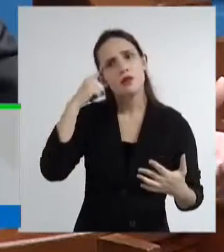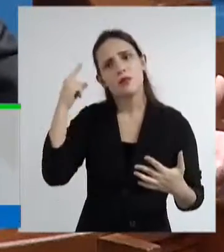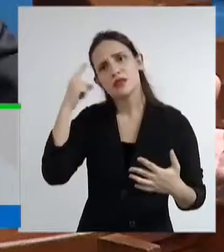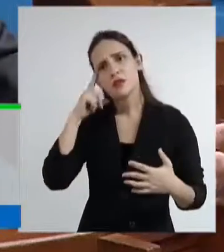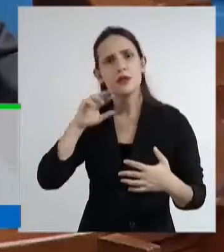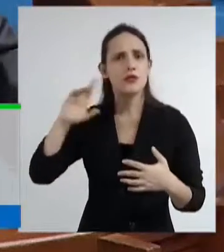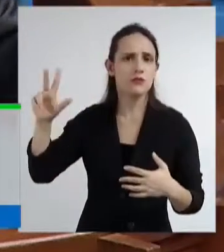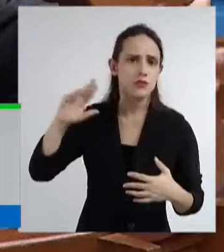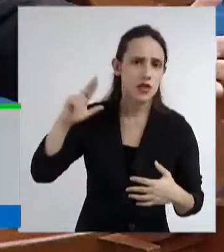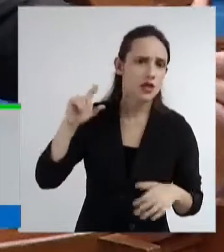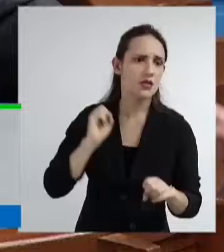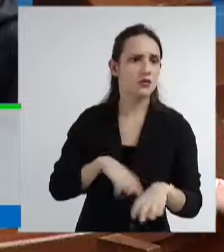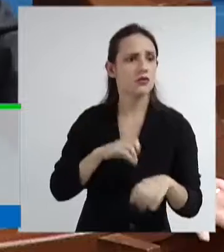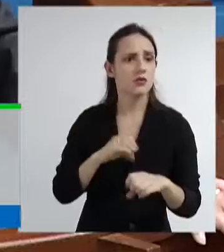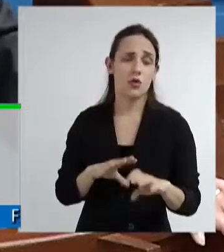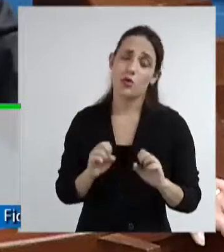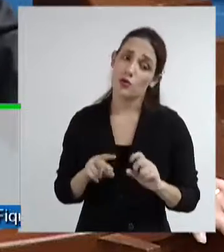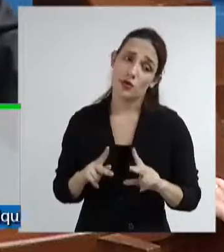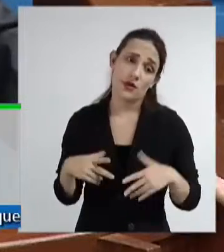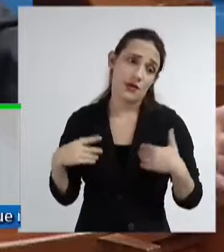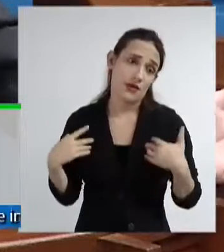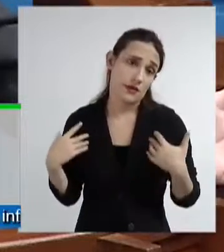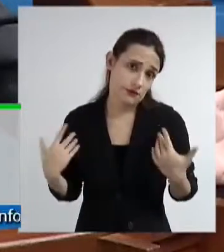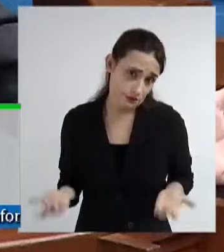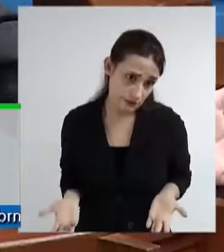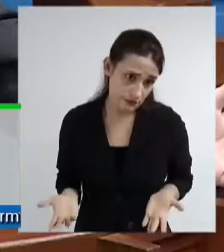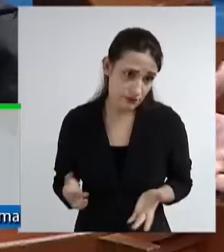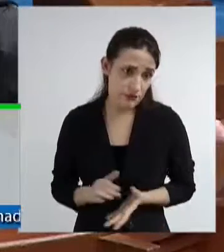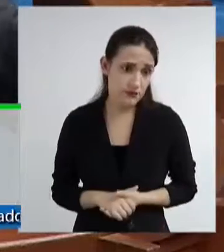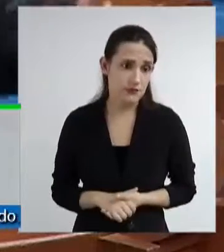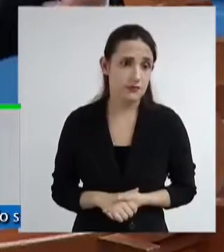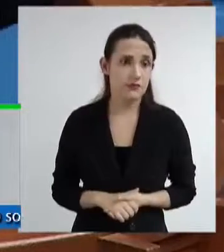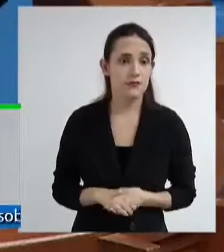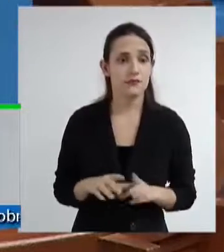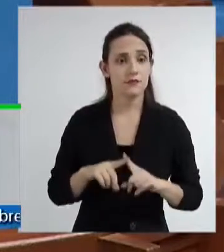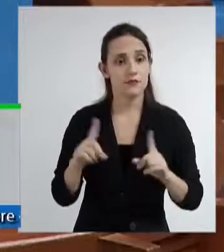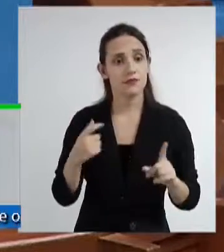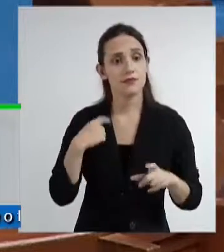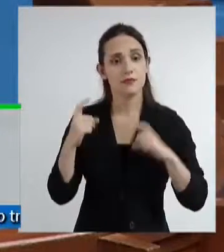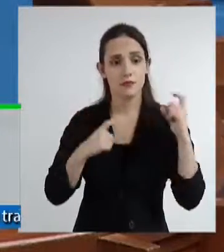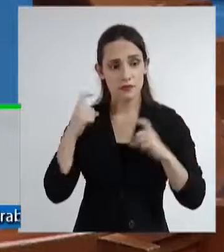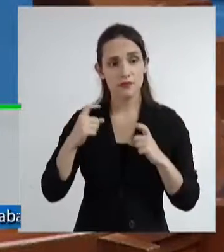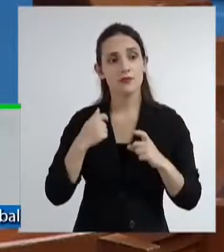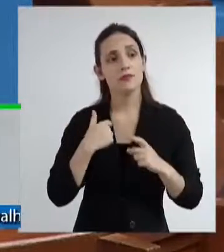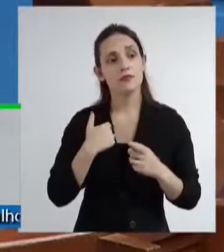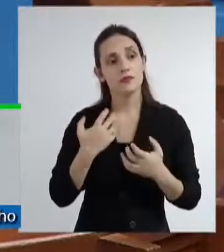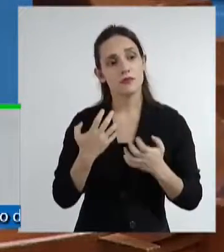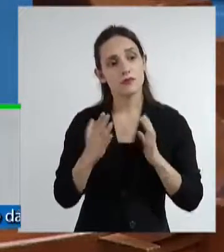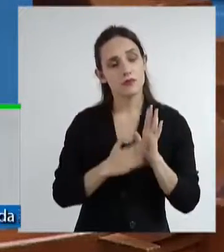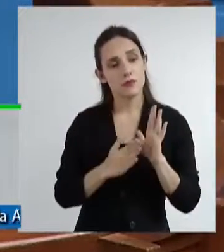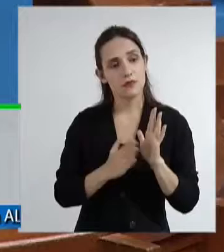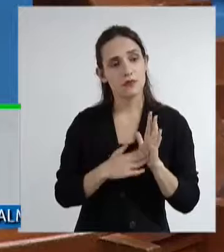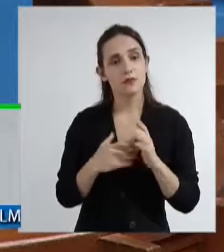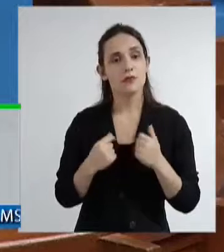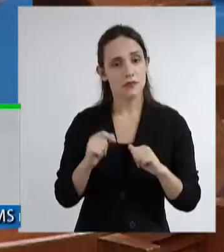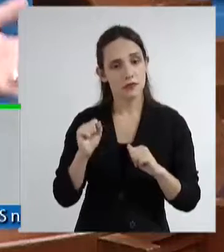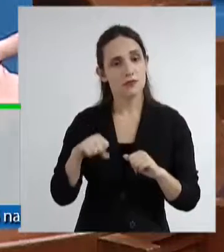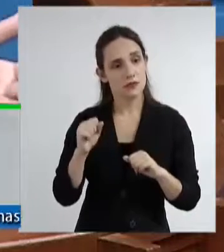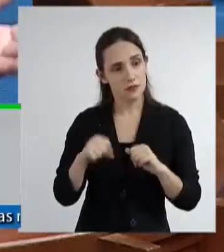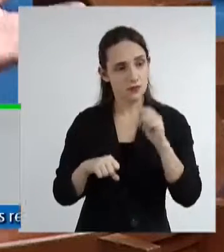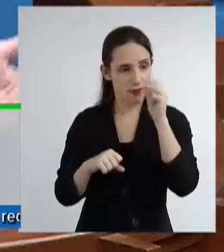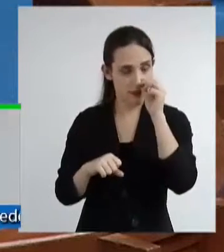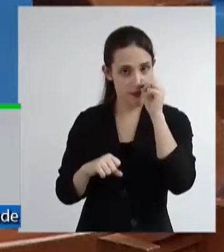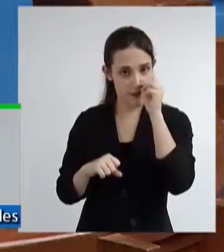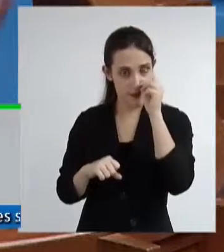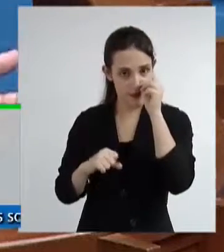ideológico, mudança na educação. Até aí tudo bem. A minha proposição, eu acho que merece correção, o